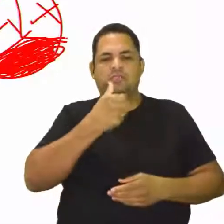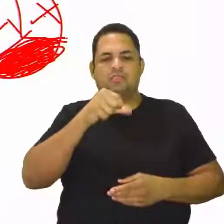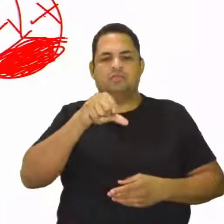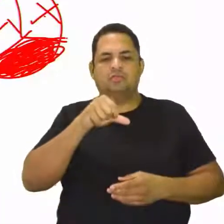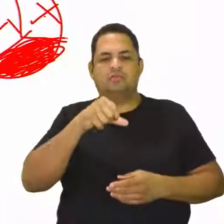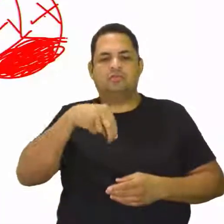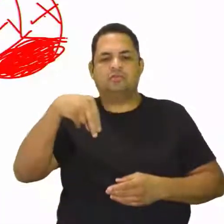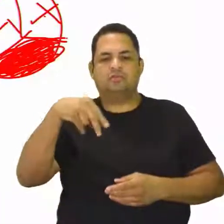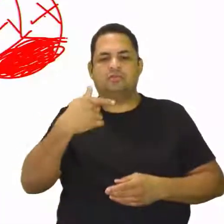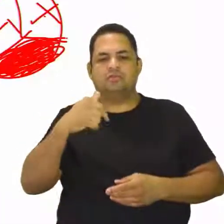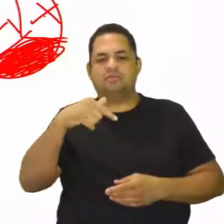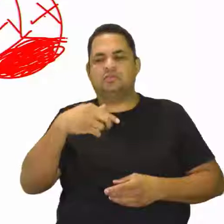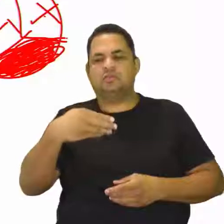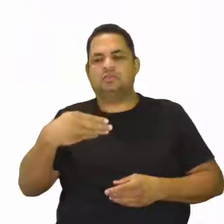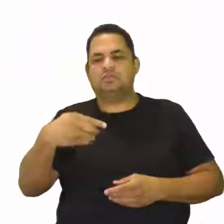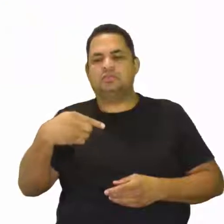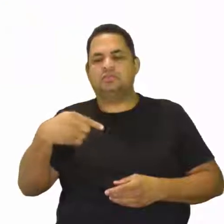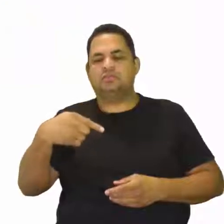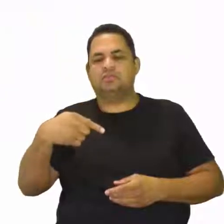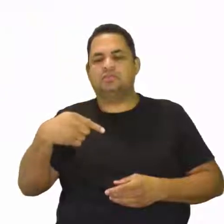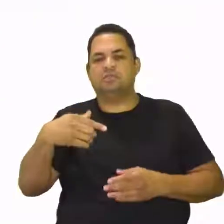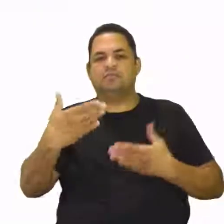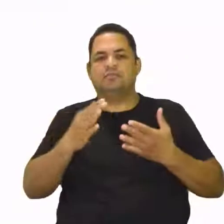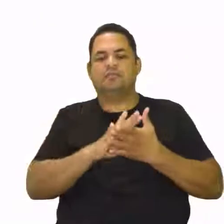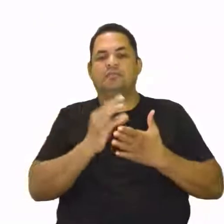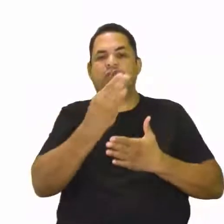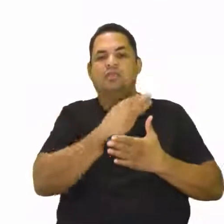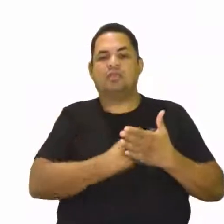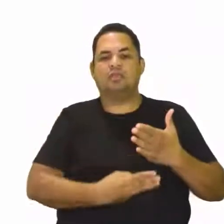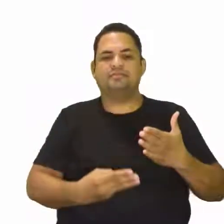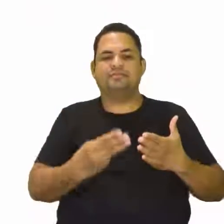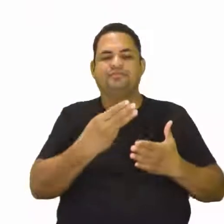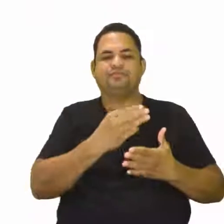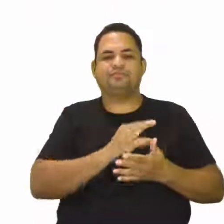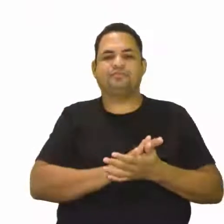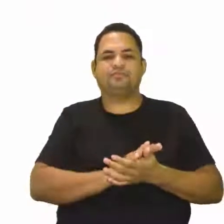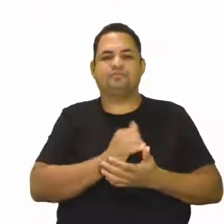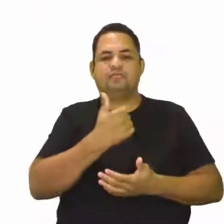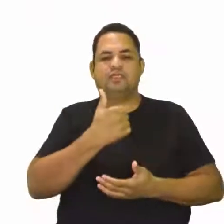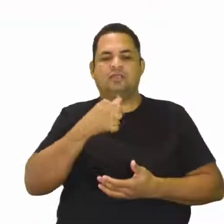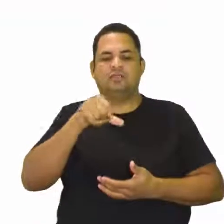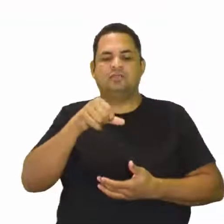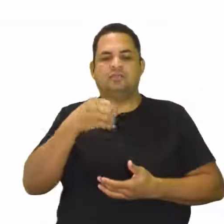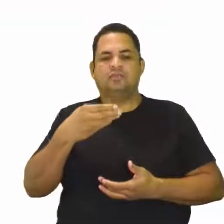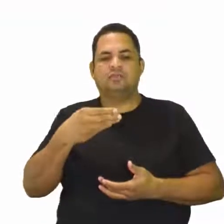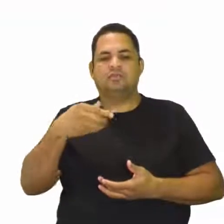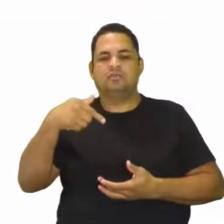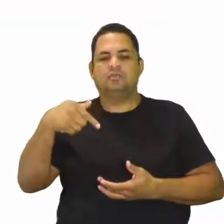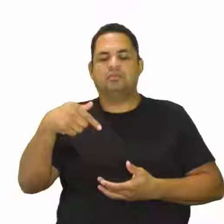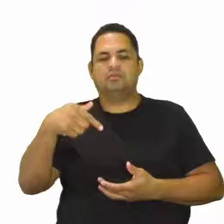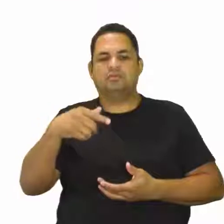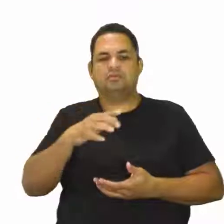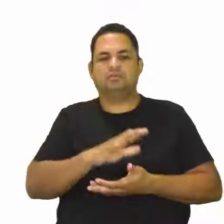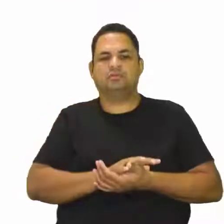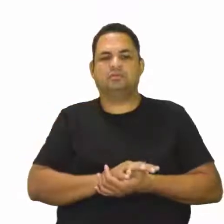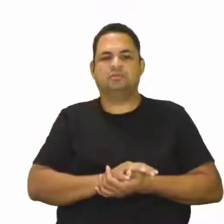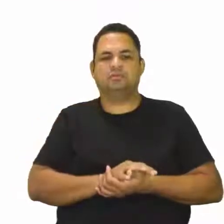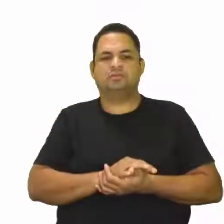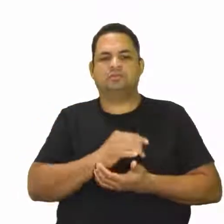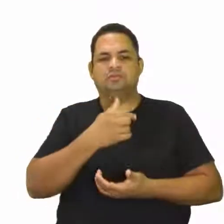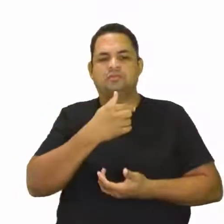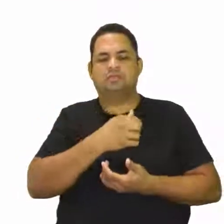de 1947. Lembra que o mapa nós estamos falando aqui, ó, em 1947? Aqui, então, é a partir